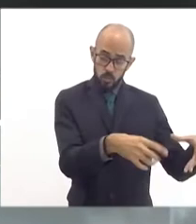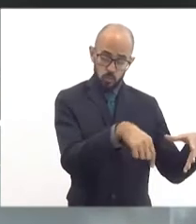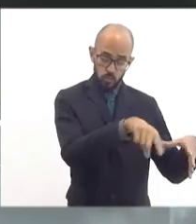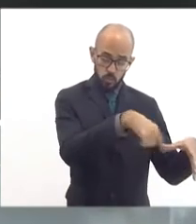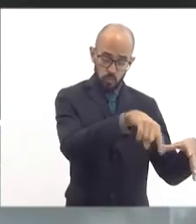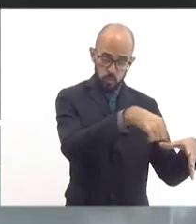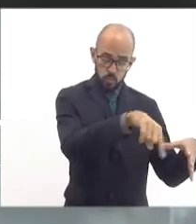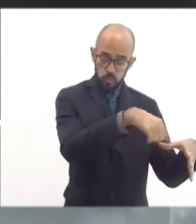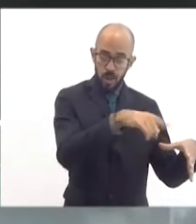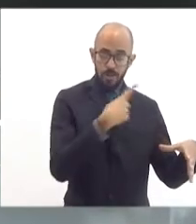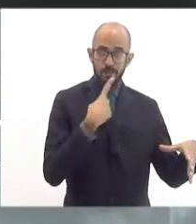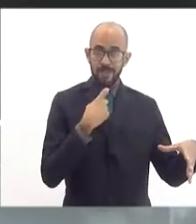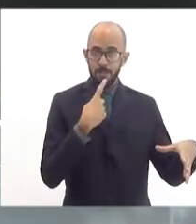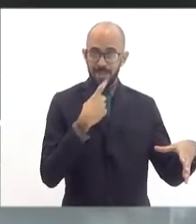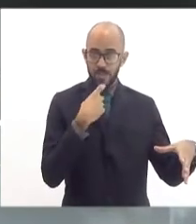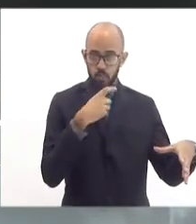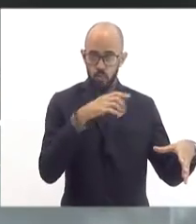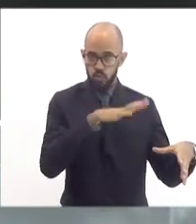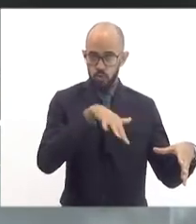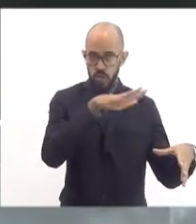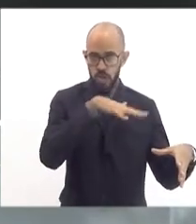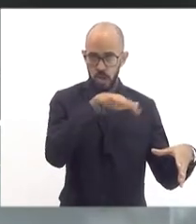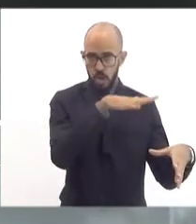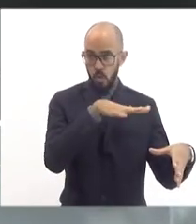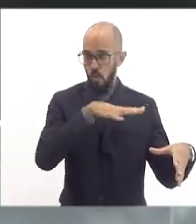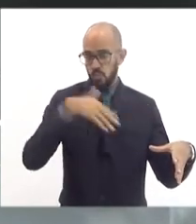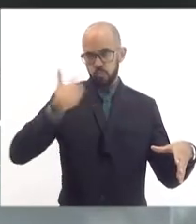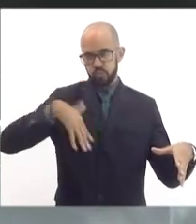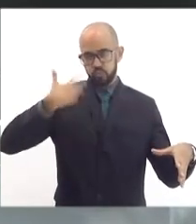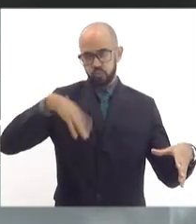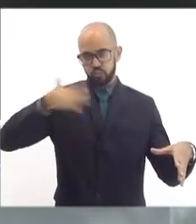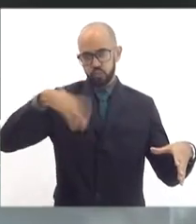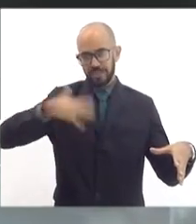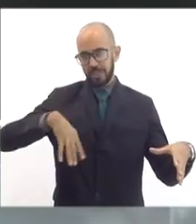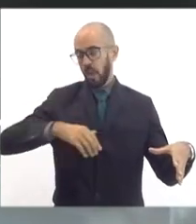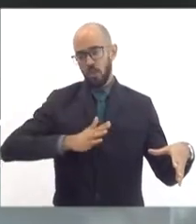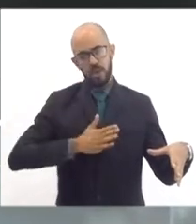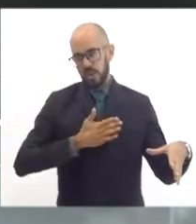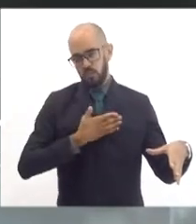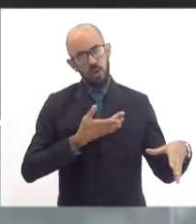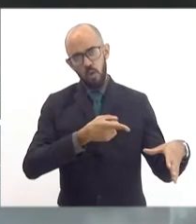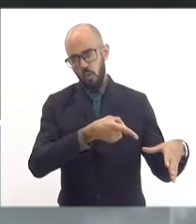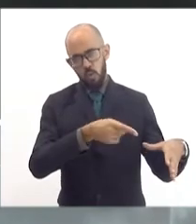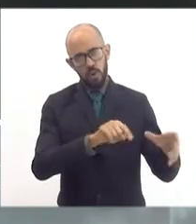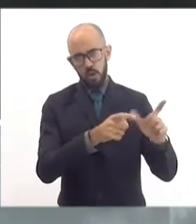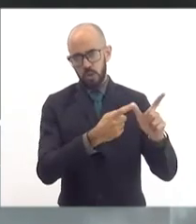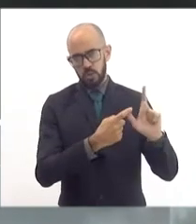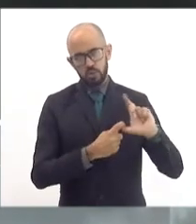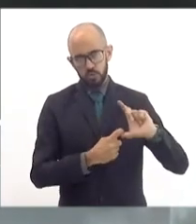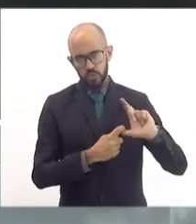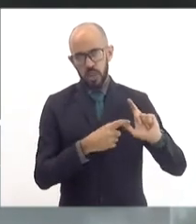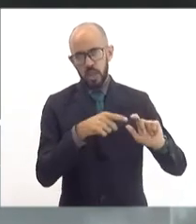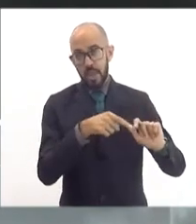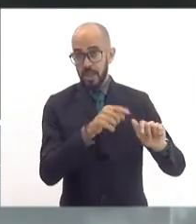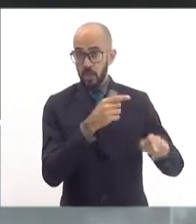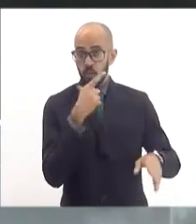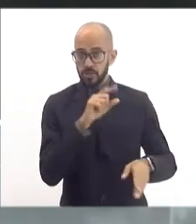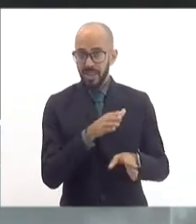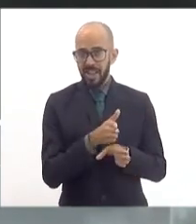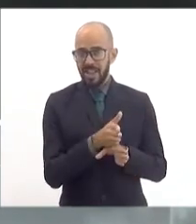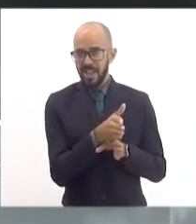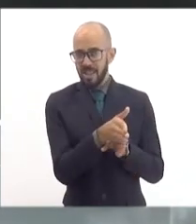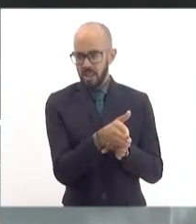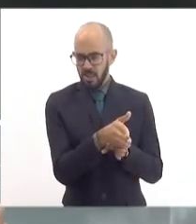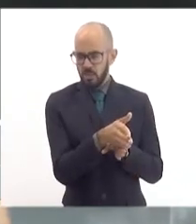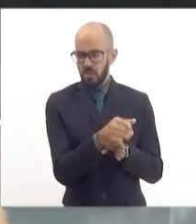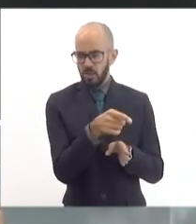um vermelho brutal, brutal. Esse fundo só se equilibra. Na última vez que